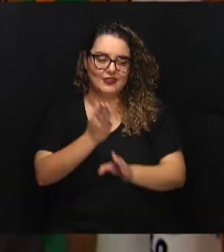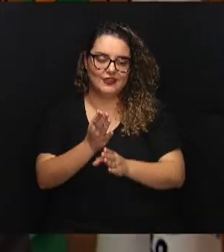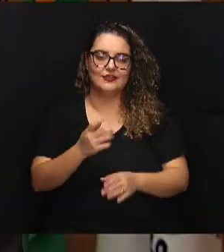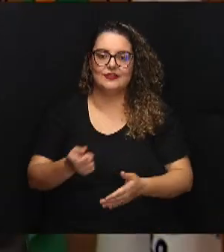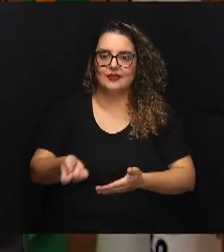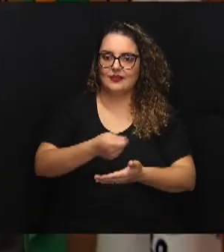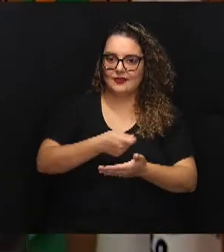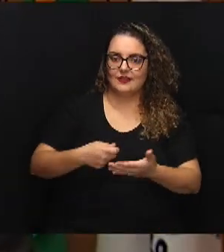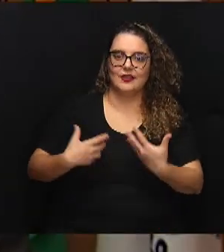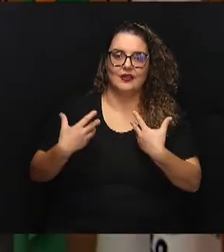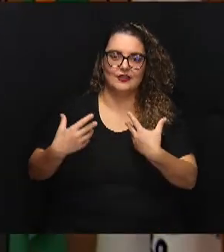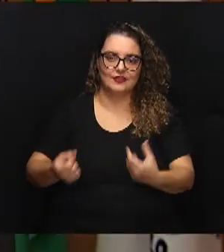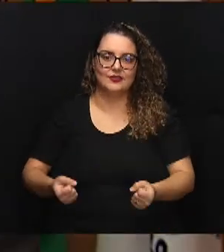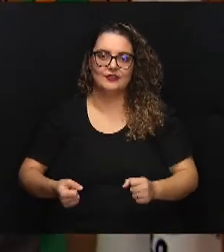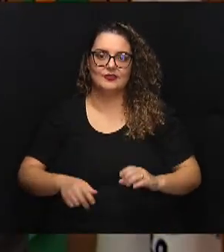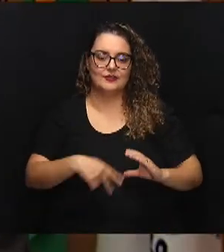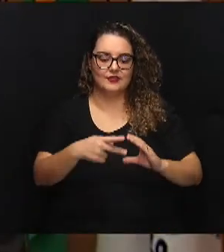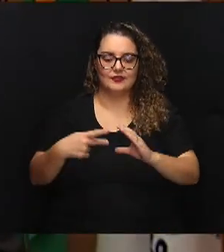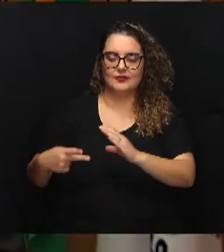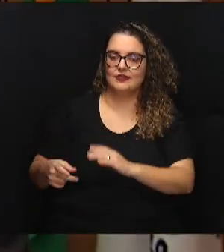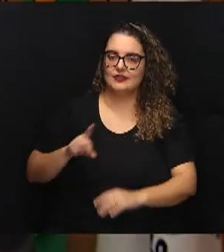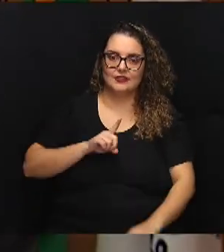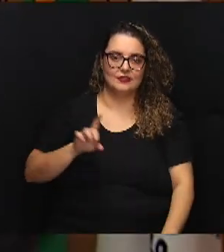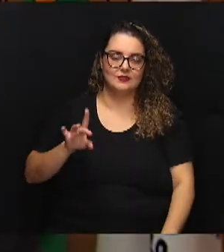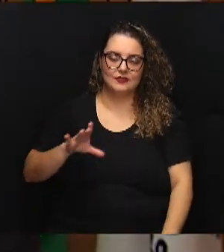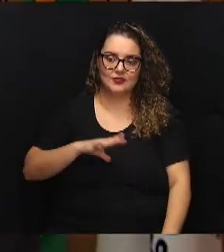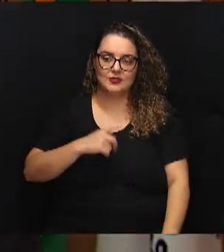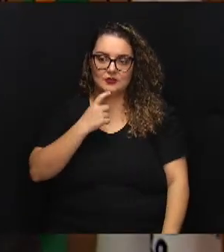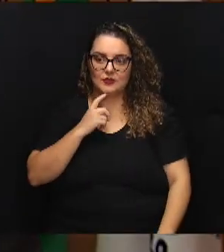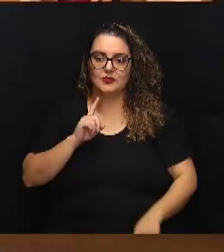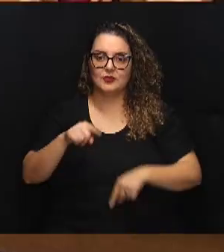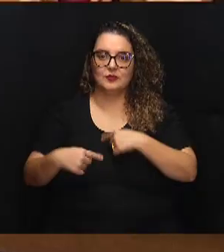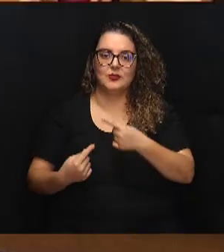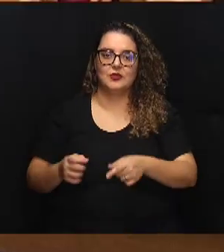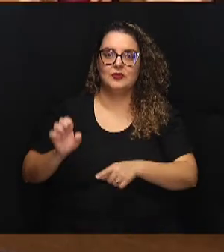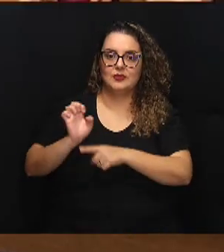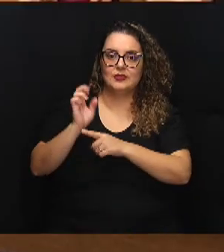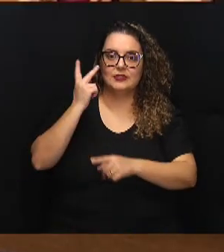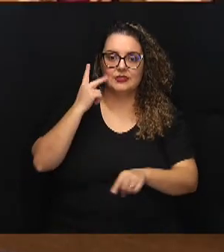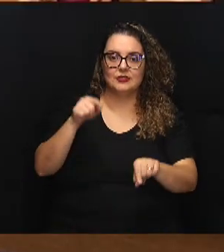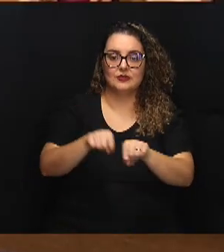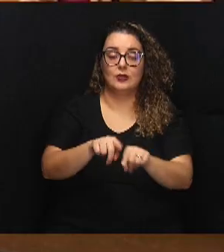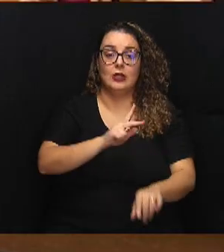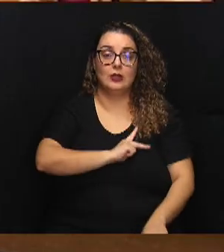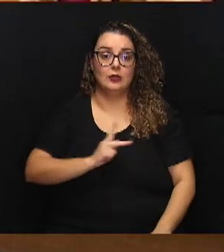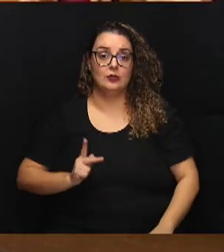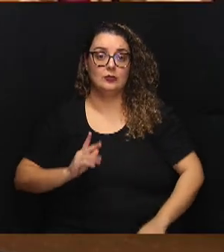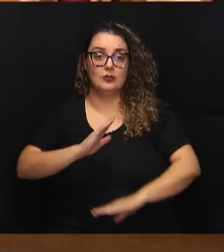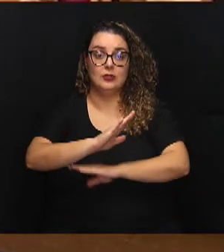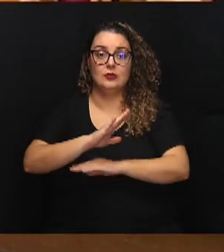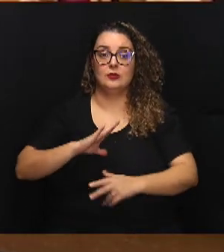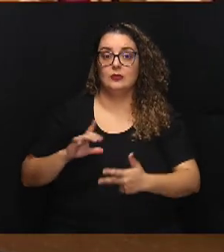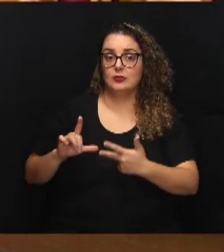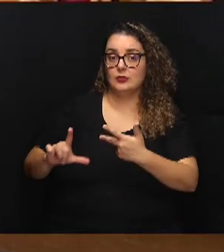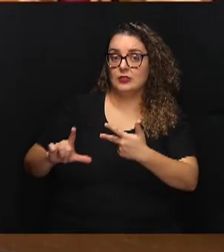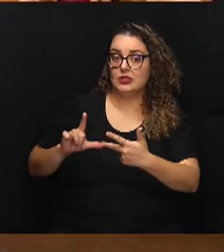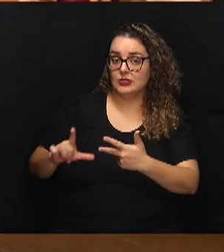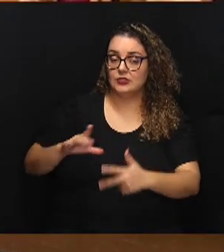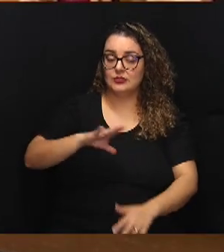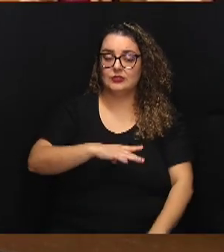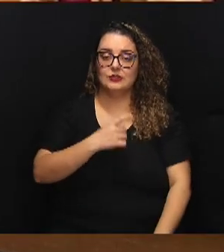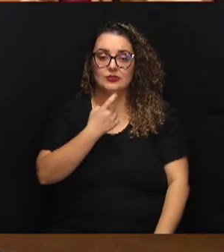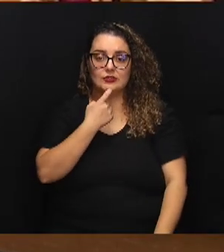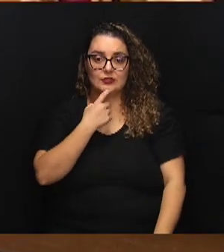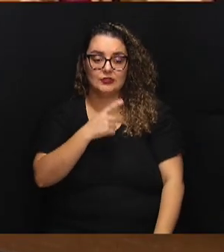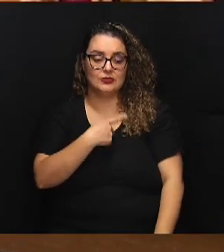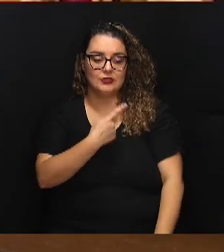essa assinatura, né, a adesão das câmaras municipais, não só de Campinas, mas como as demais paulistas também. O presidente da Casa Legislativa Campineira